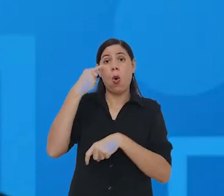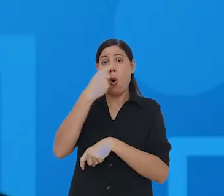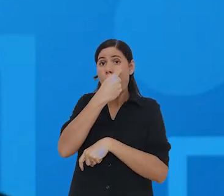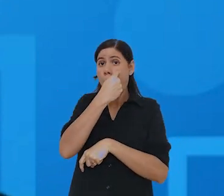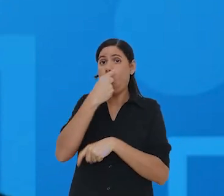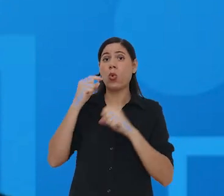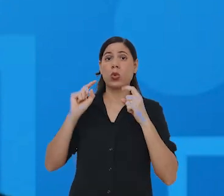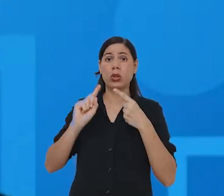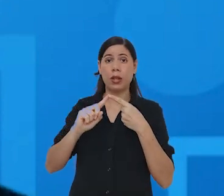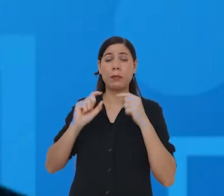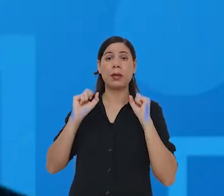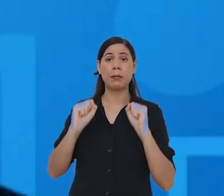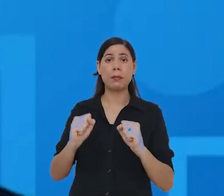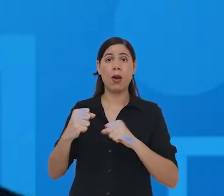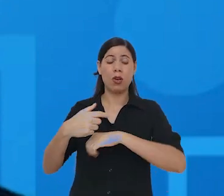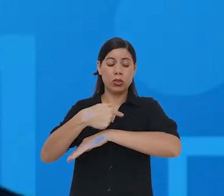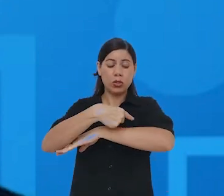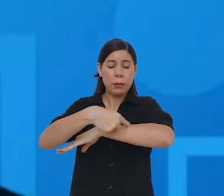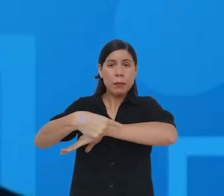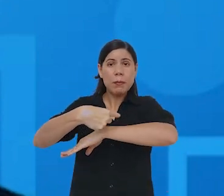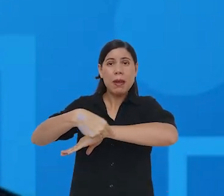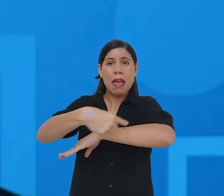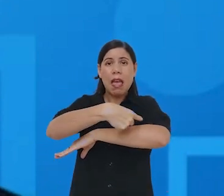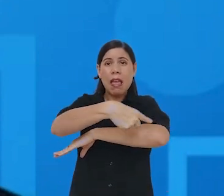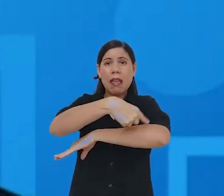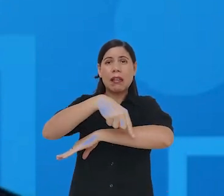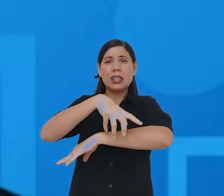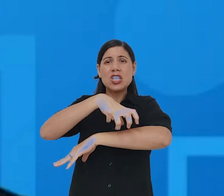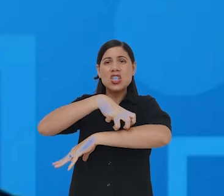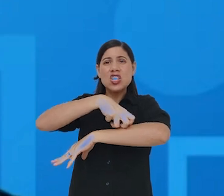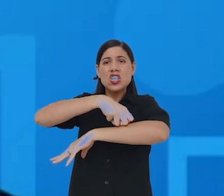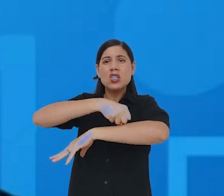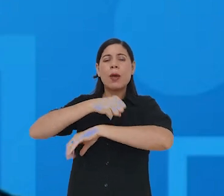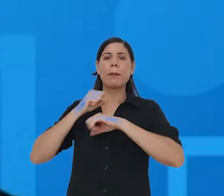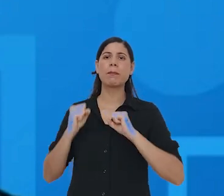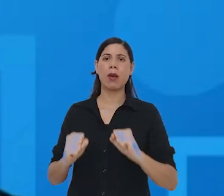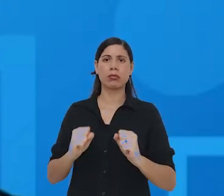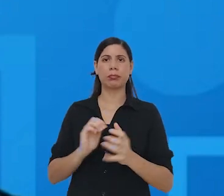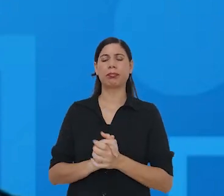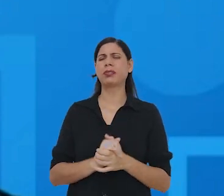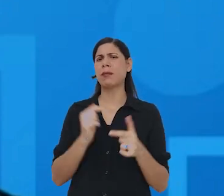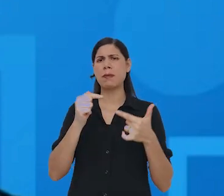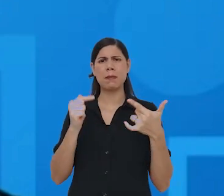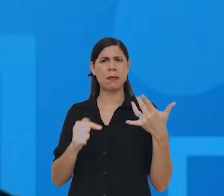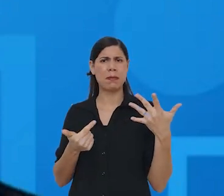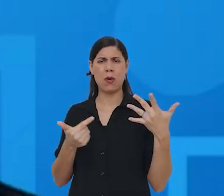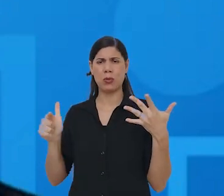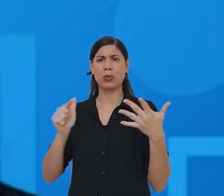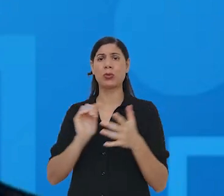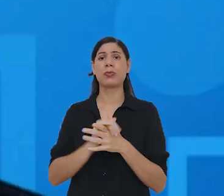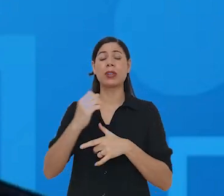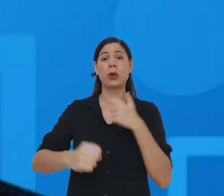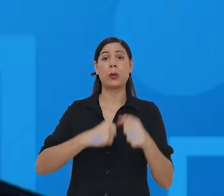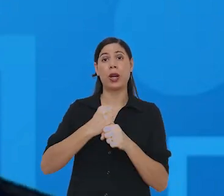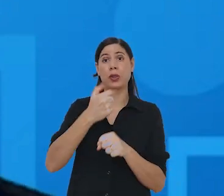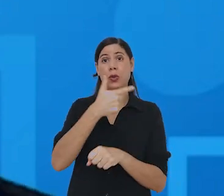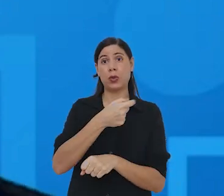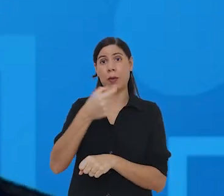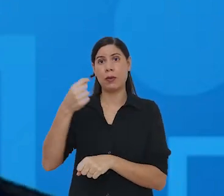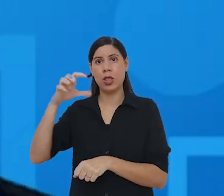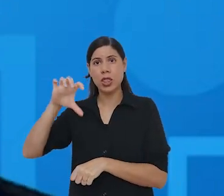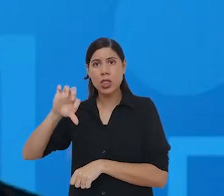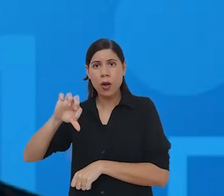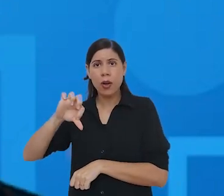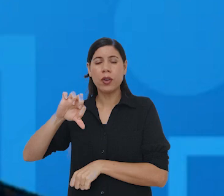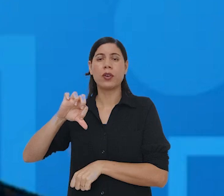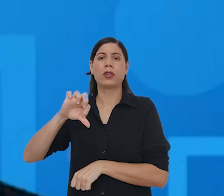lesão ocular, rachaduras na pele, dentre outros, né? Em 2009, a